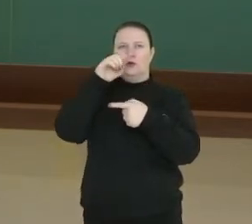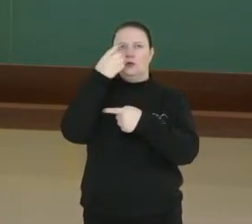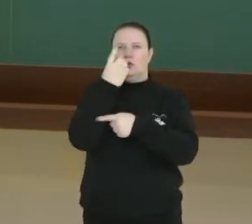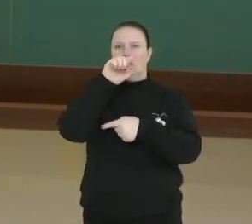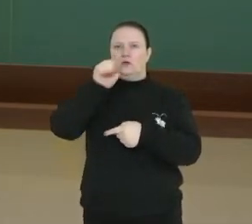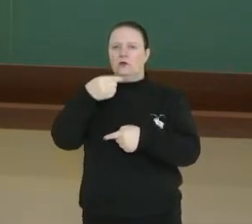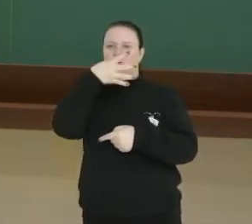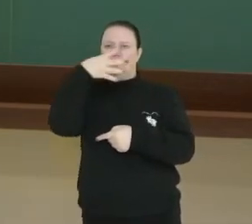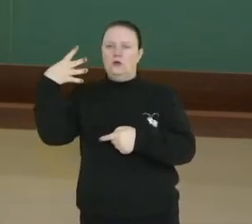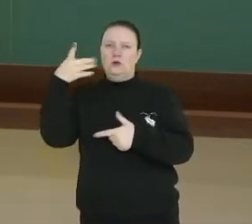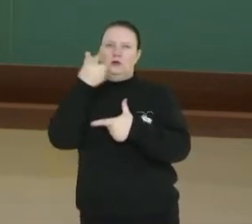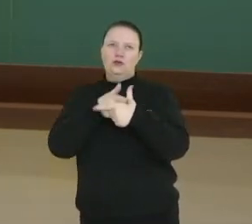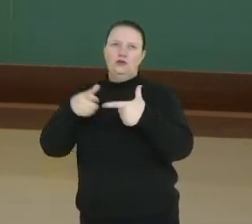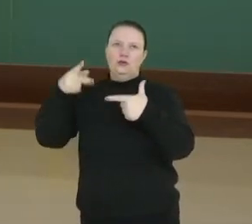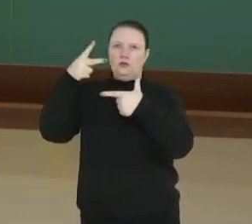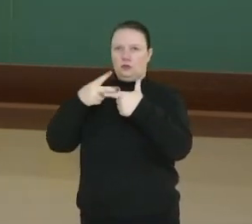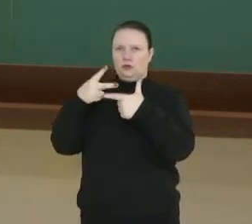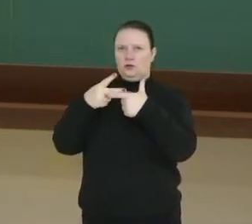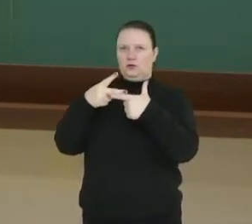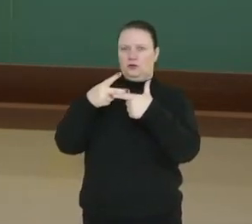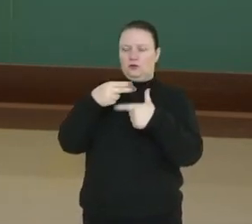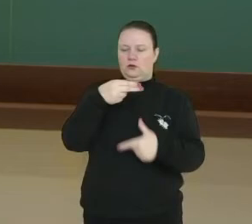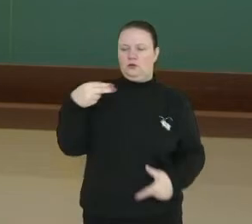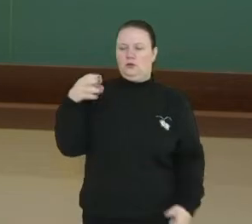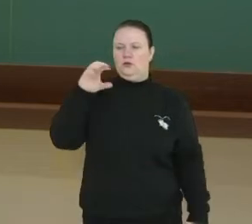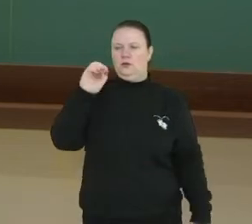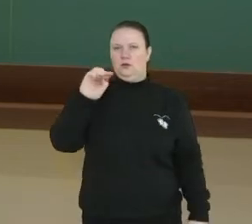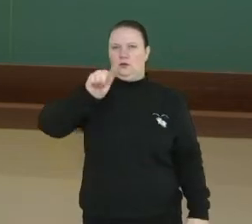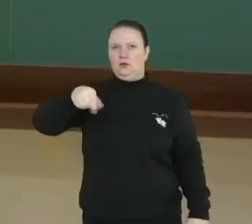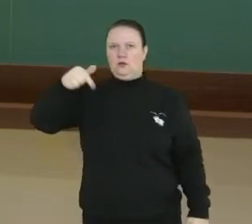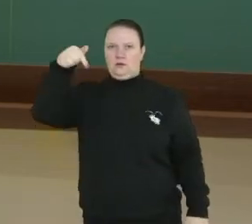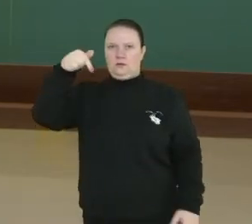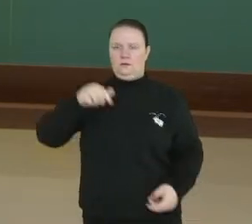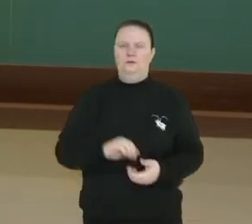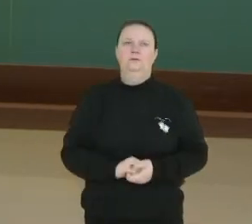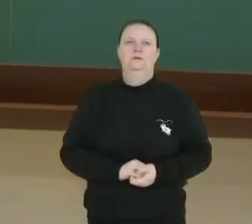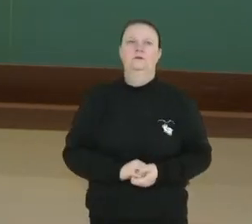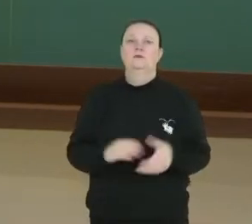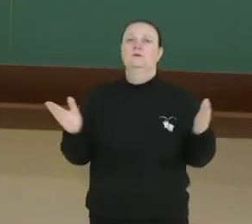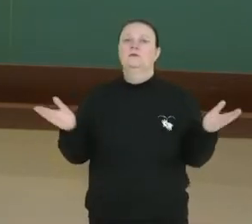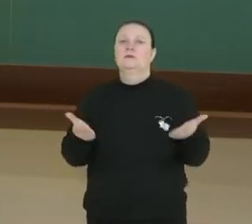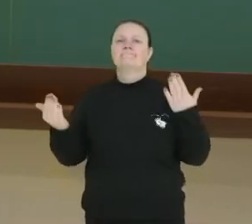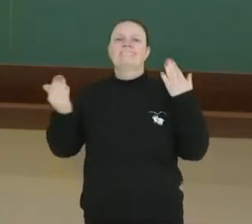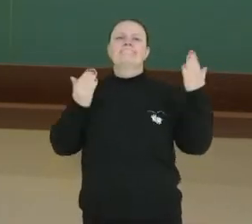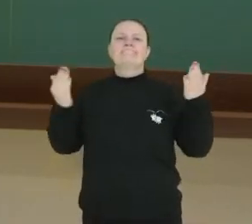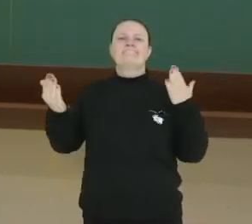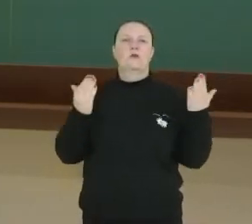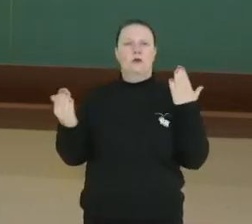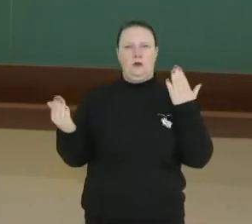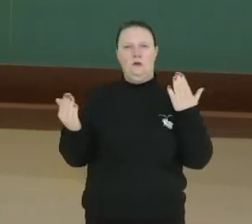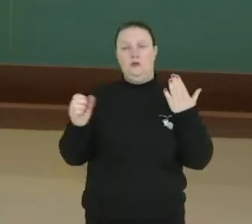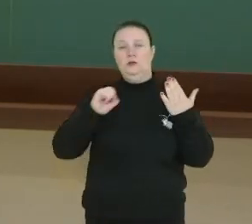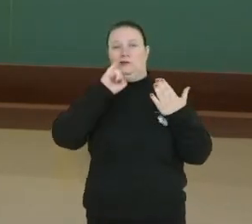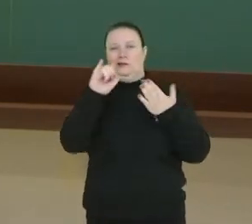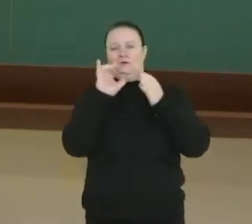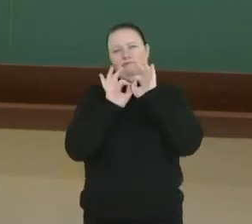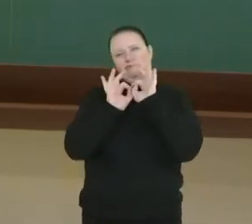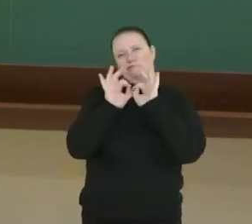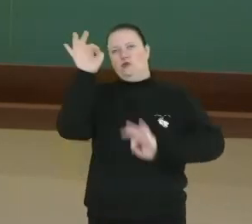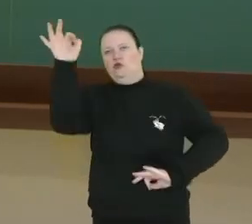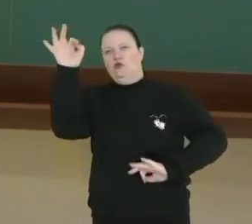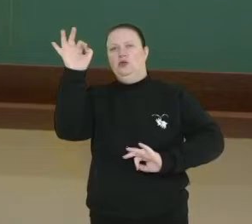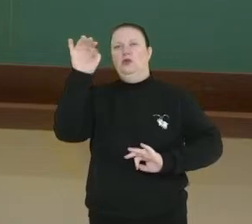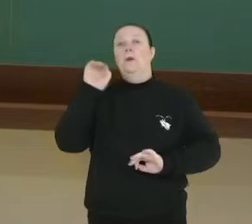1,4, dividido por 2, 0,7. Agora a gente vai fazer aquela comparação. Se a distância